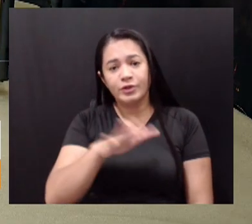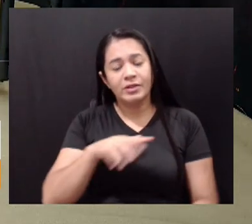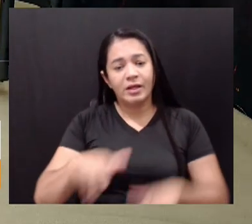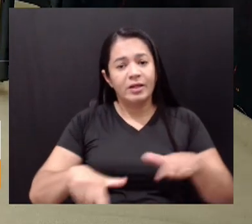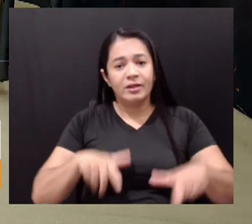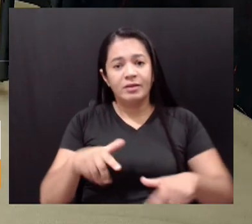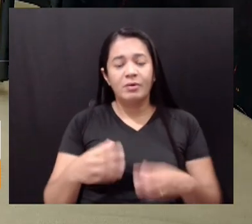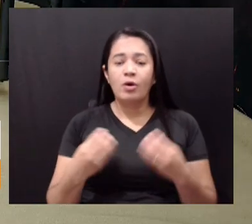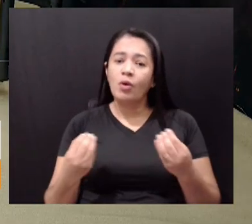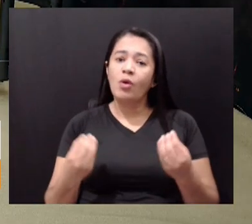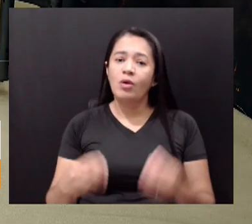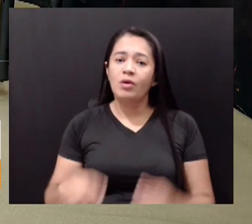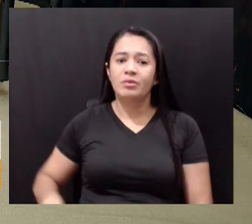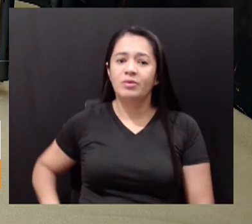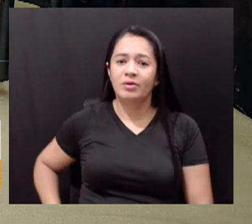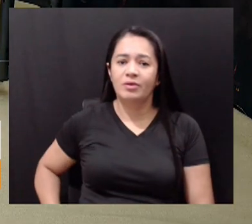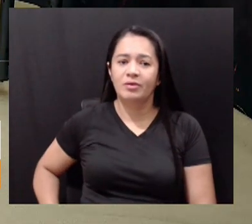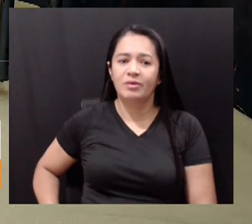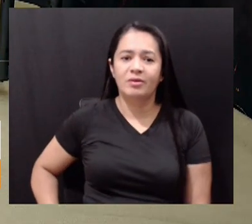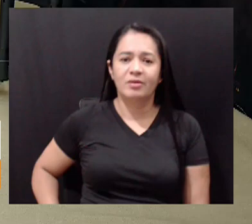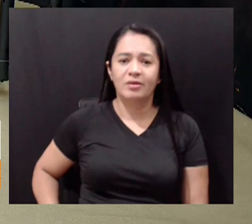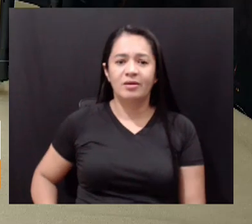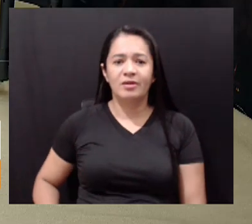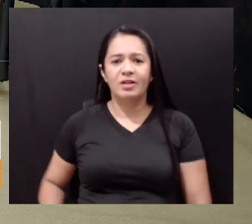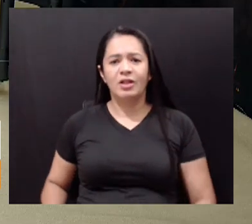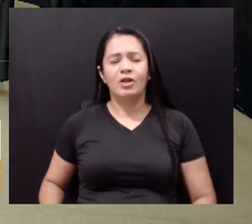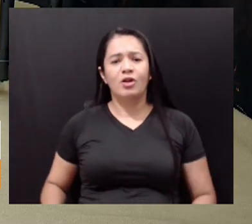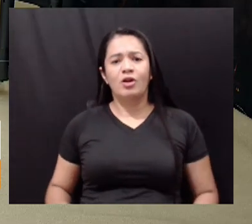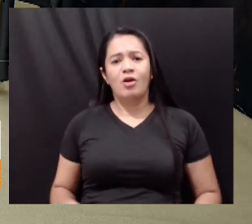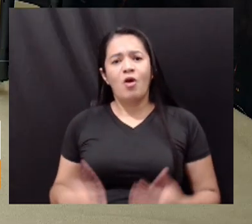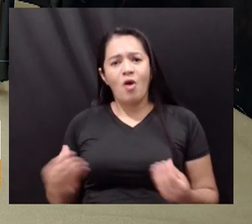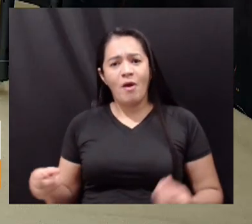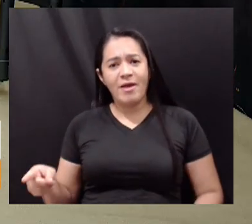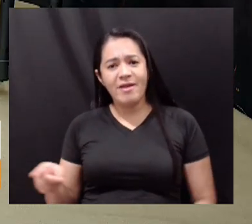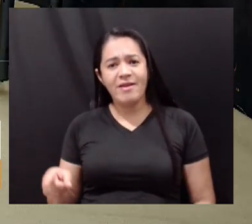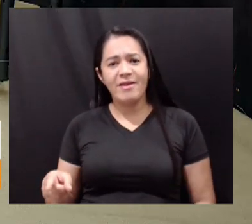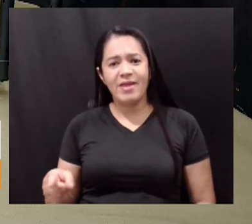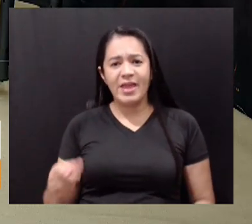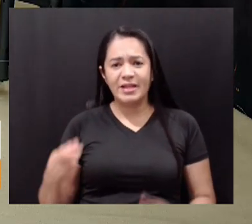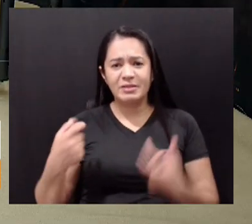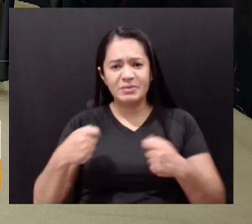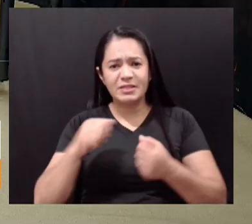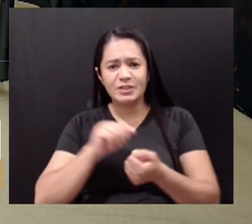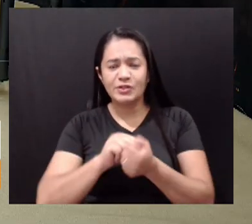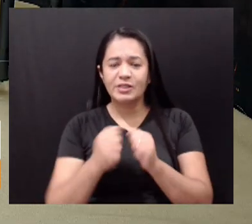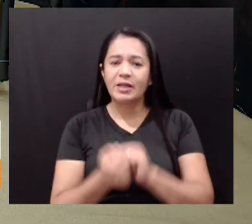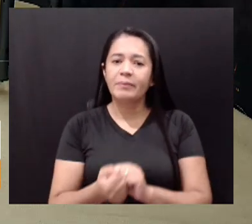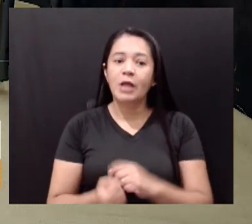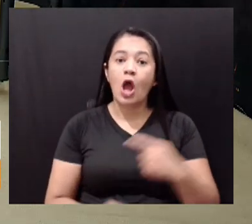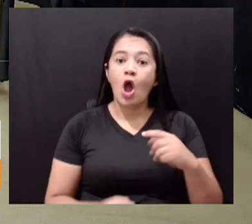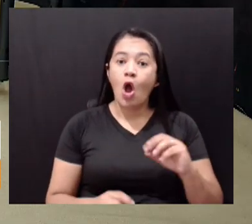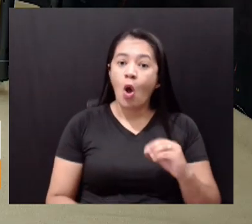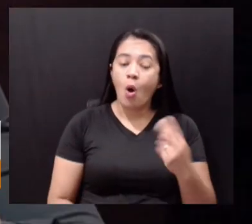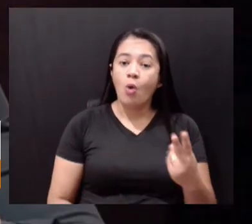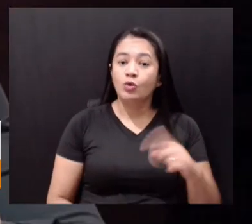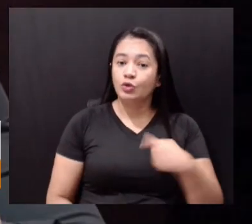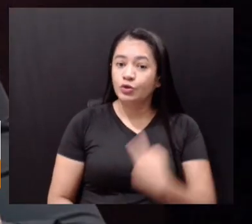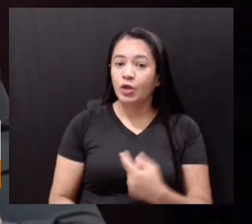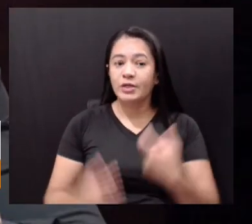estão chegando, e aí? Vai quebrar esse paradigma? Eles têm que se adaptar ou nós temos que nos adaptar?